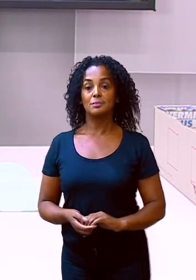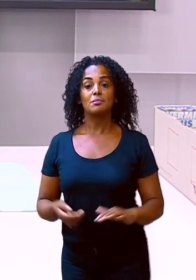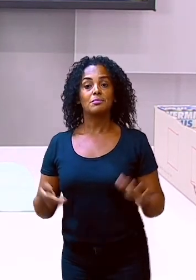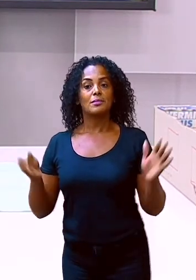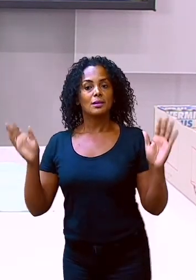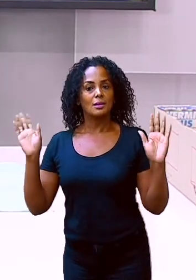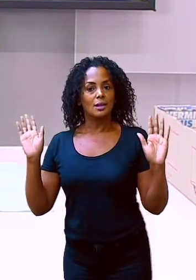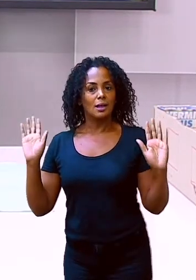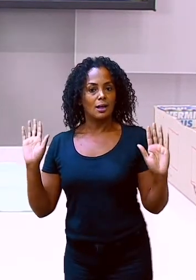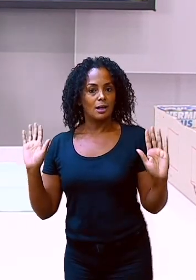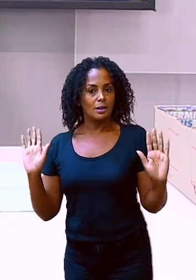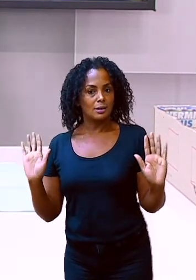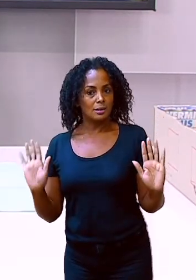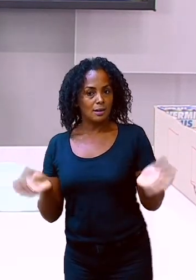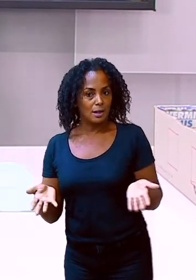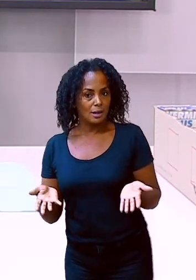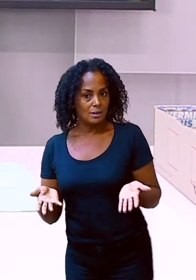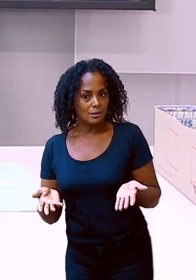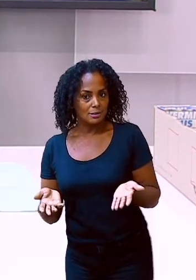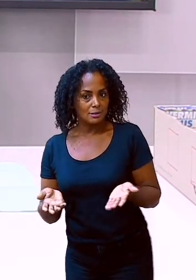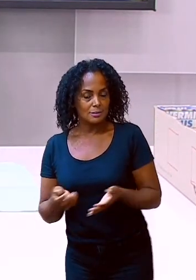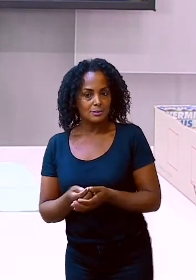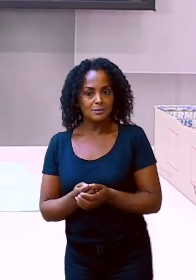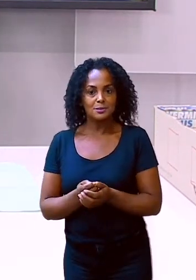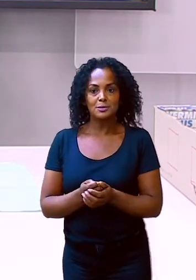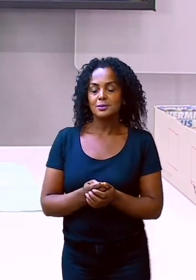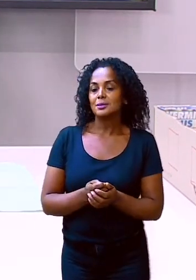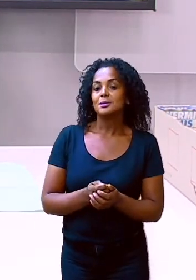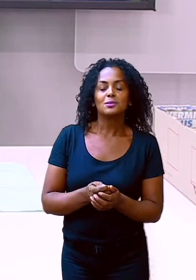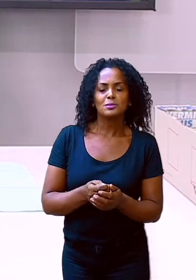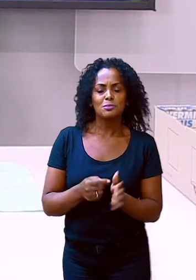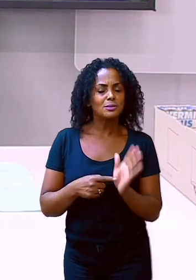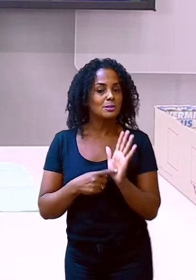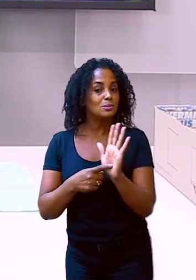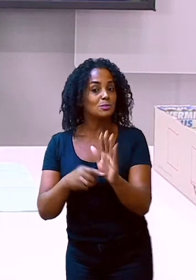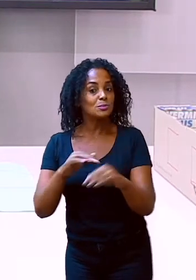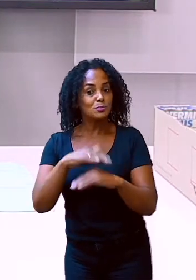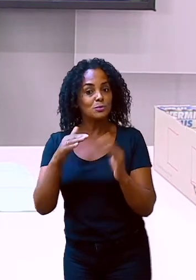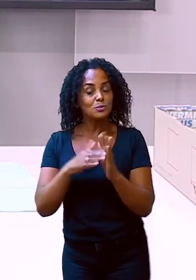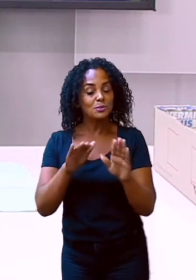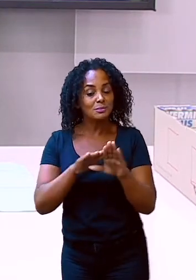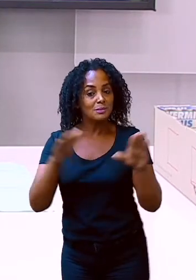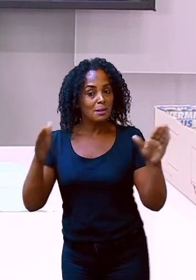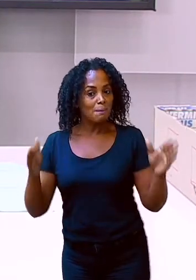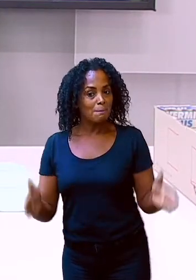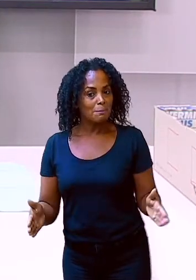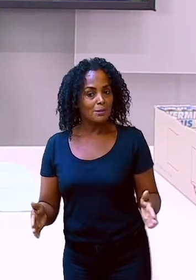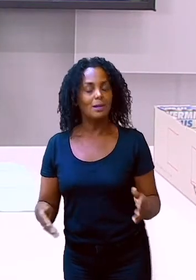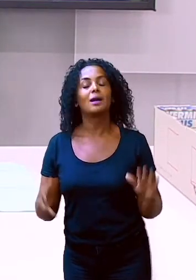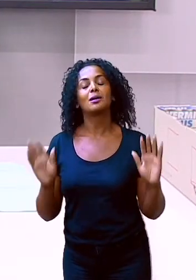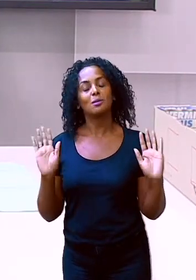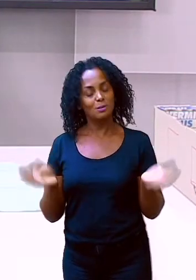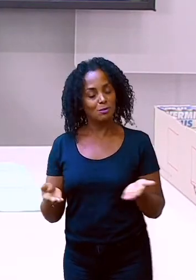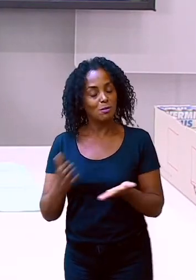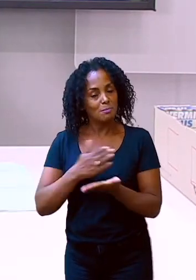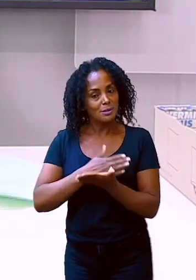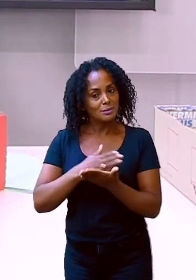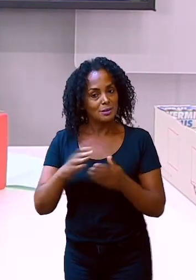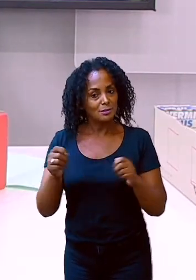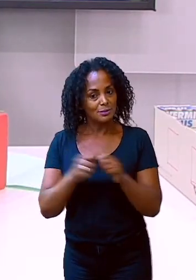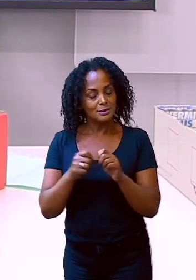Agora que nós já estamos com os materiais todos aqui na mesa, nós vamos começar a preparar a nossa maquete. Vamos